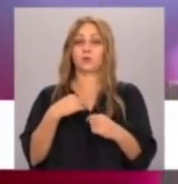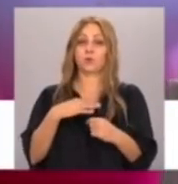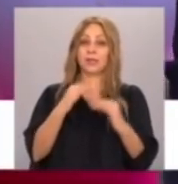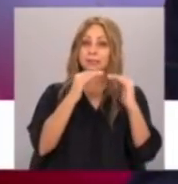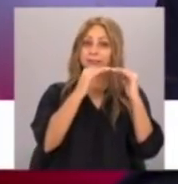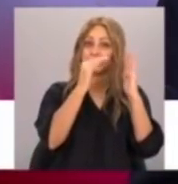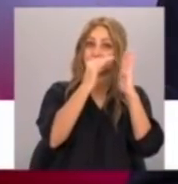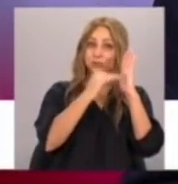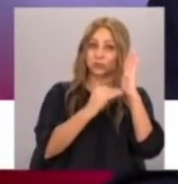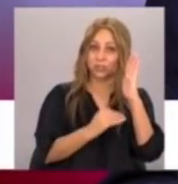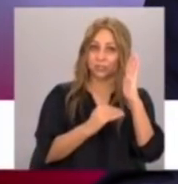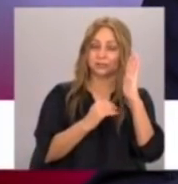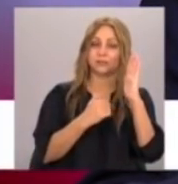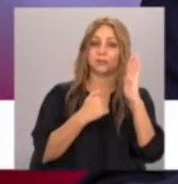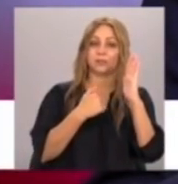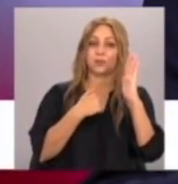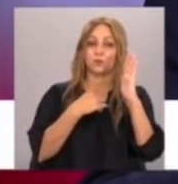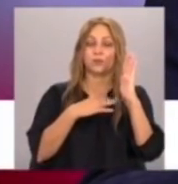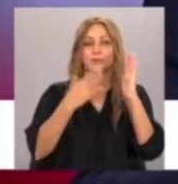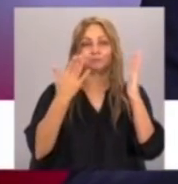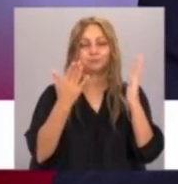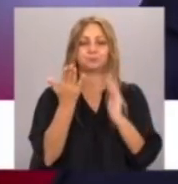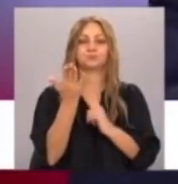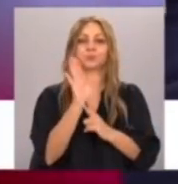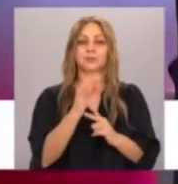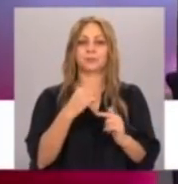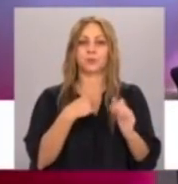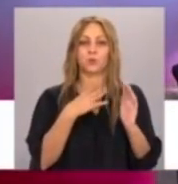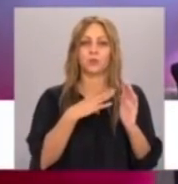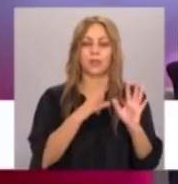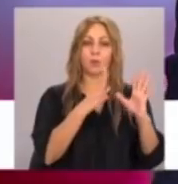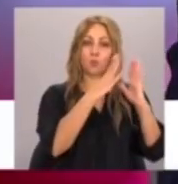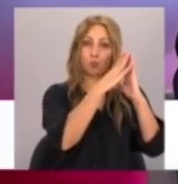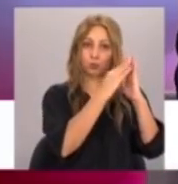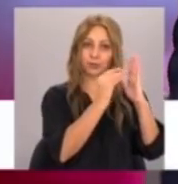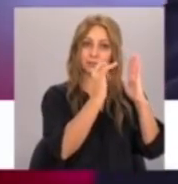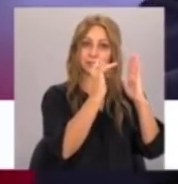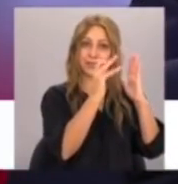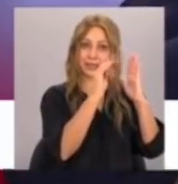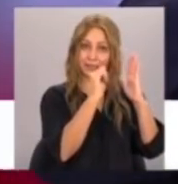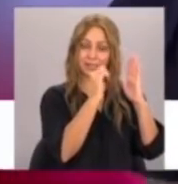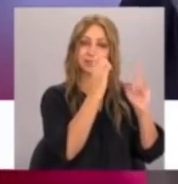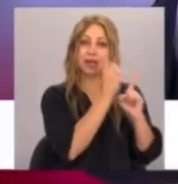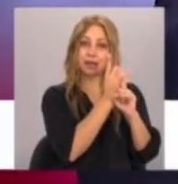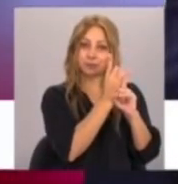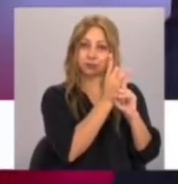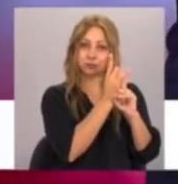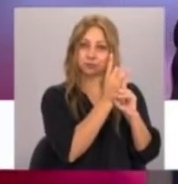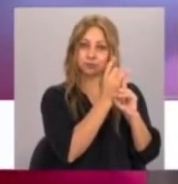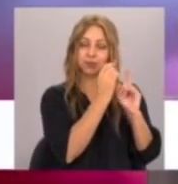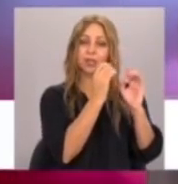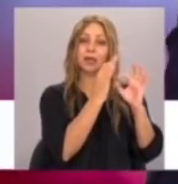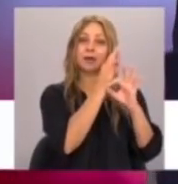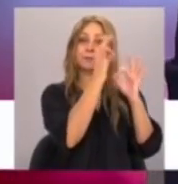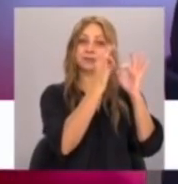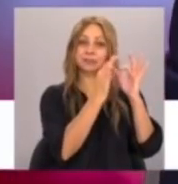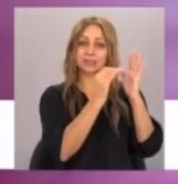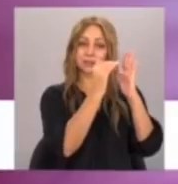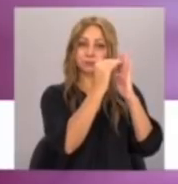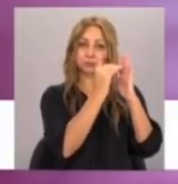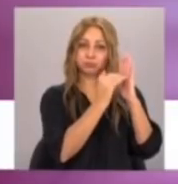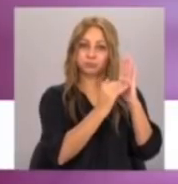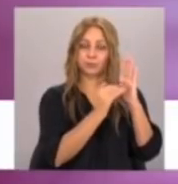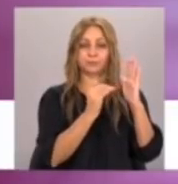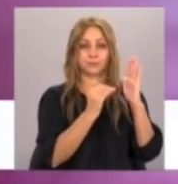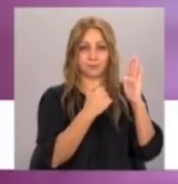IRS nos mantemos digamos assim o modelo do IRS com o as taxas progressivas mas